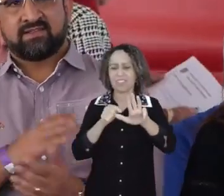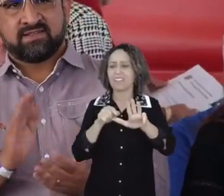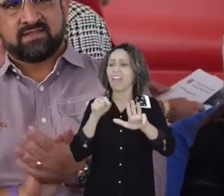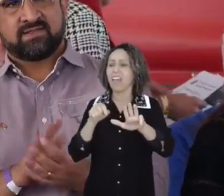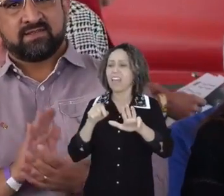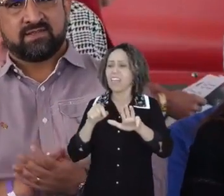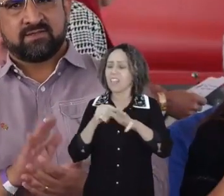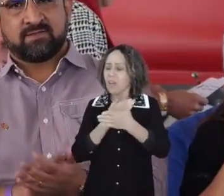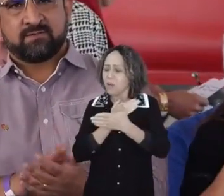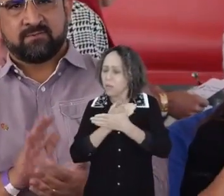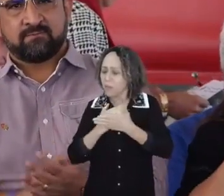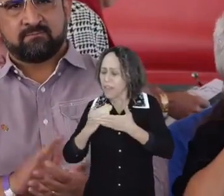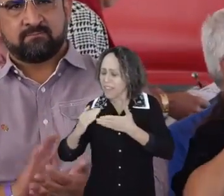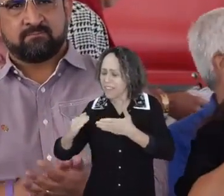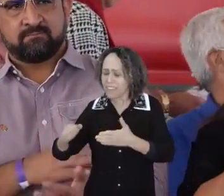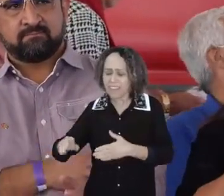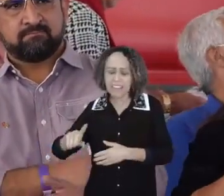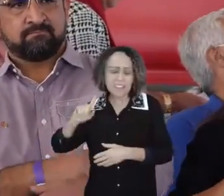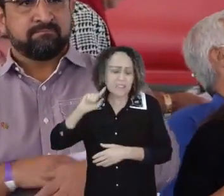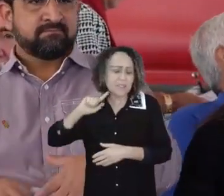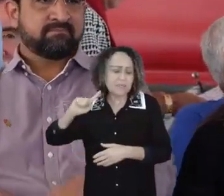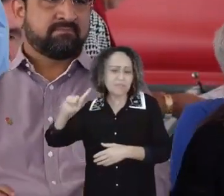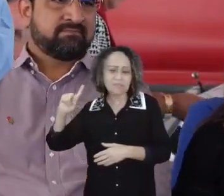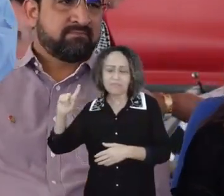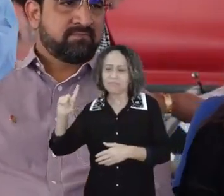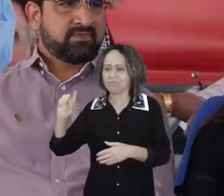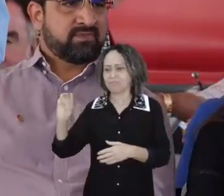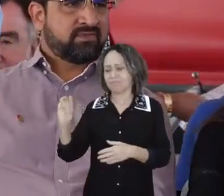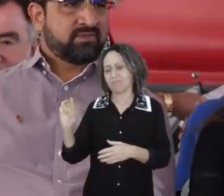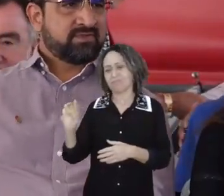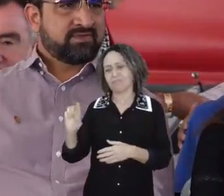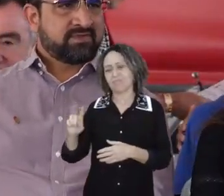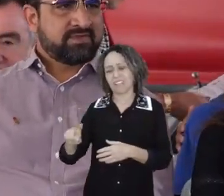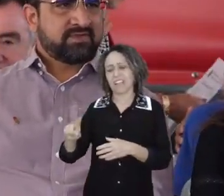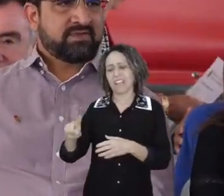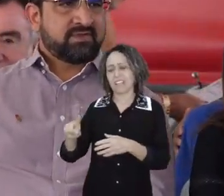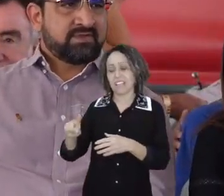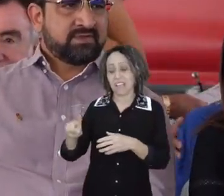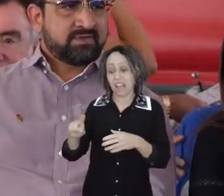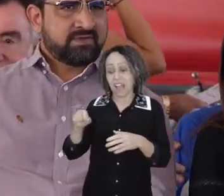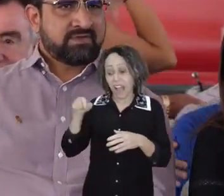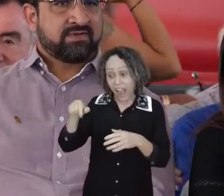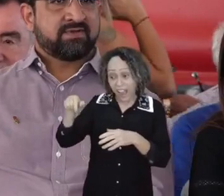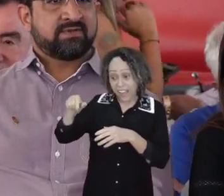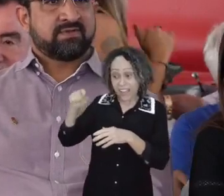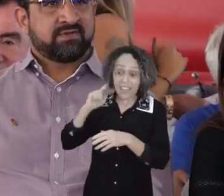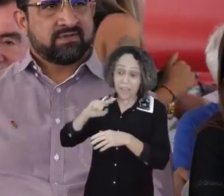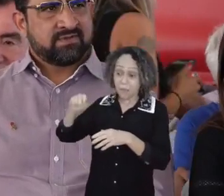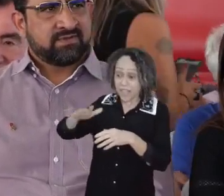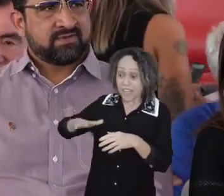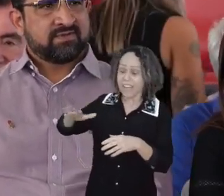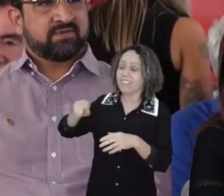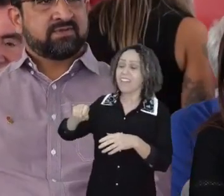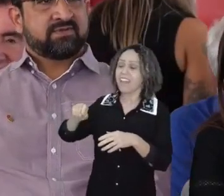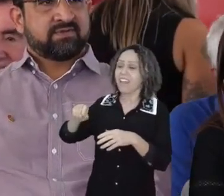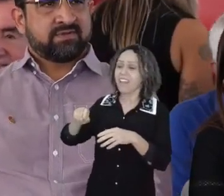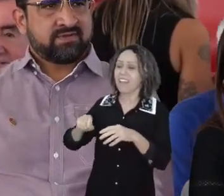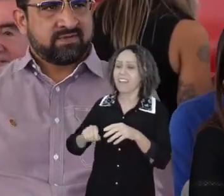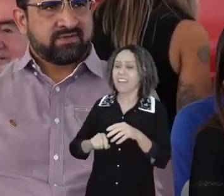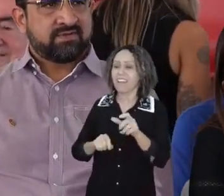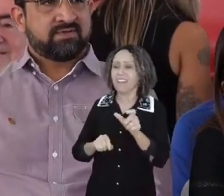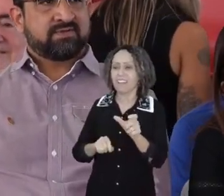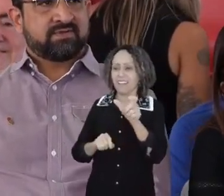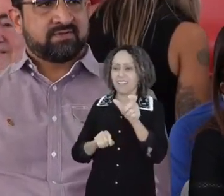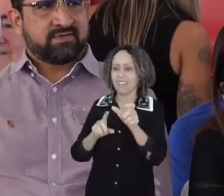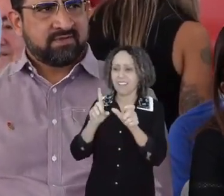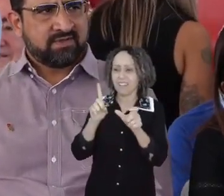Aqui é o Brasil junto. Como dizia Darcy Ribeiro, Minas é o nó que foi dado no Brasil, que torna